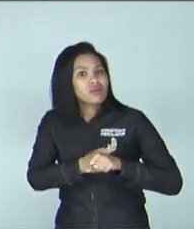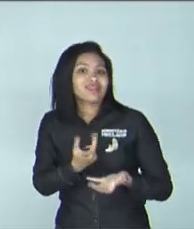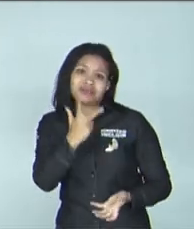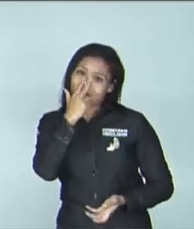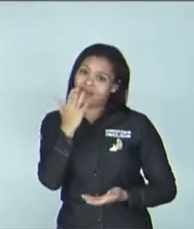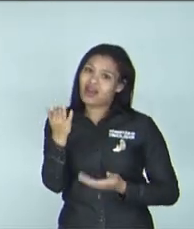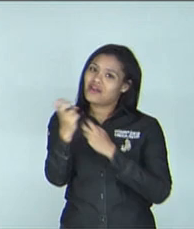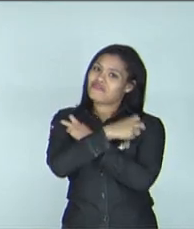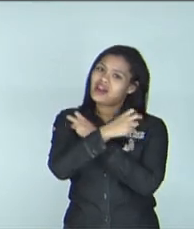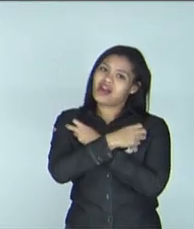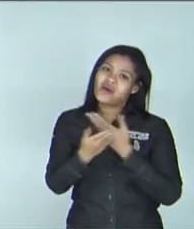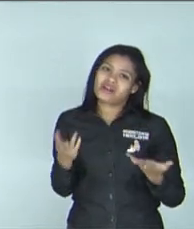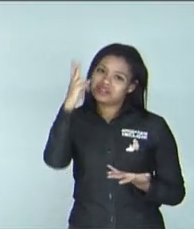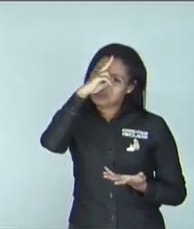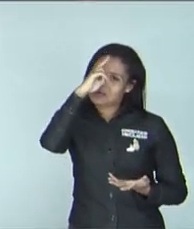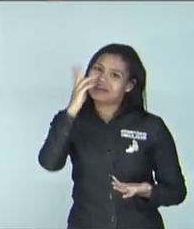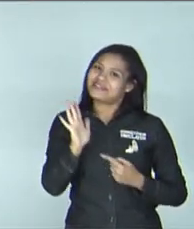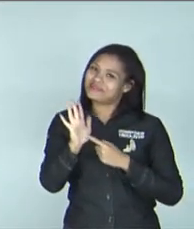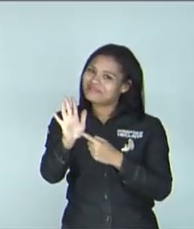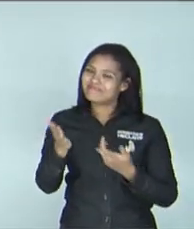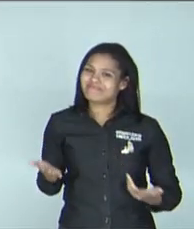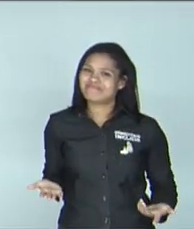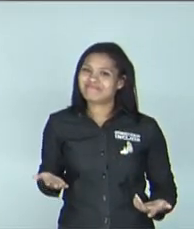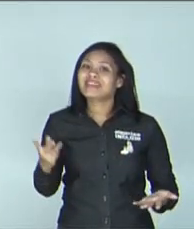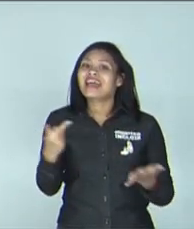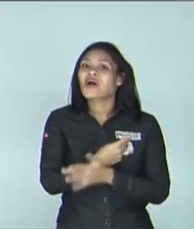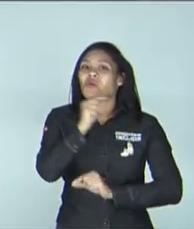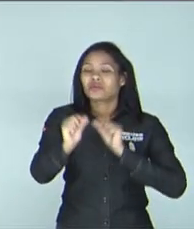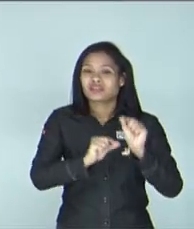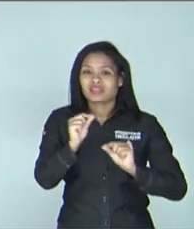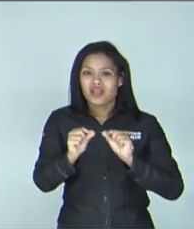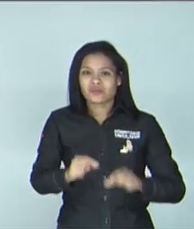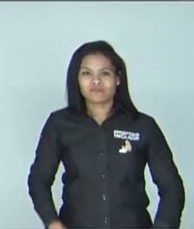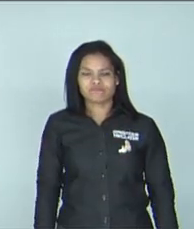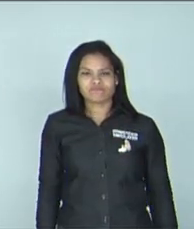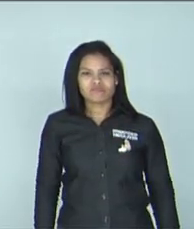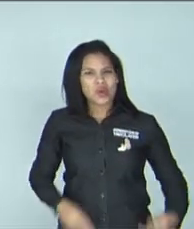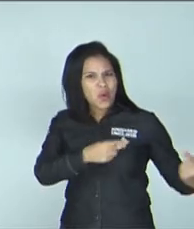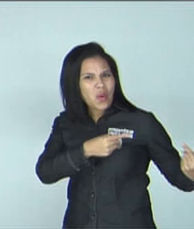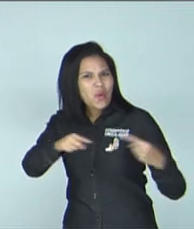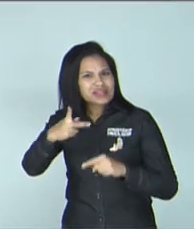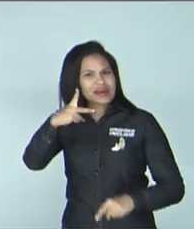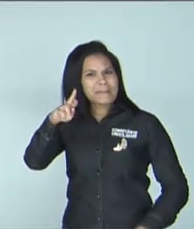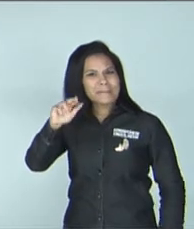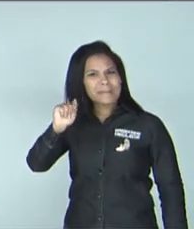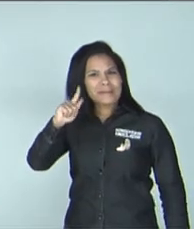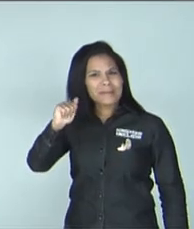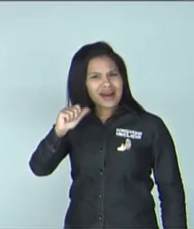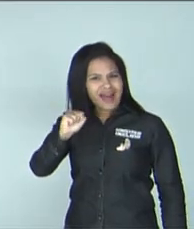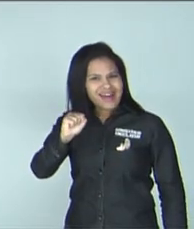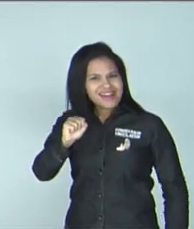ó só que acontecer as placas que vieram são poucas perto